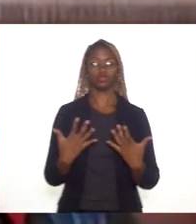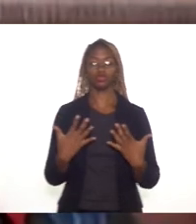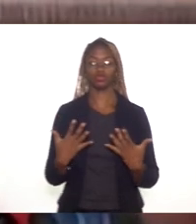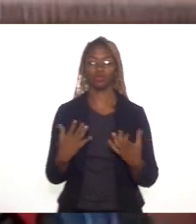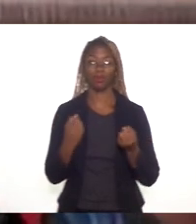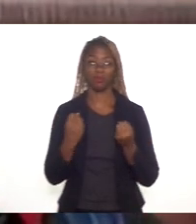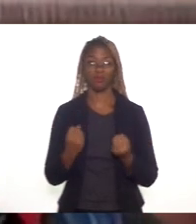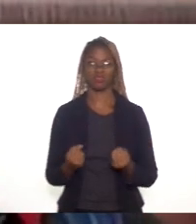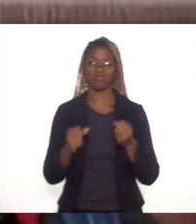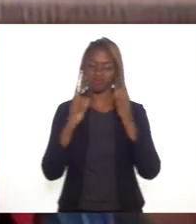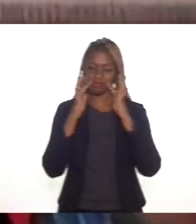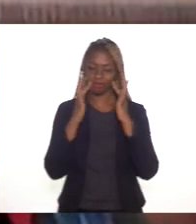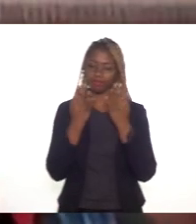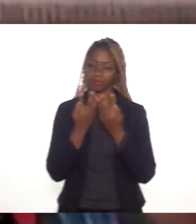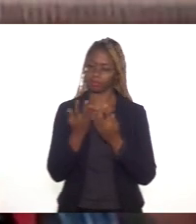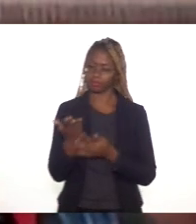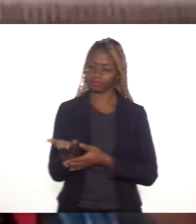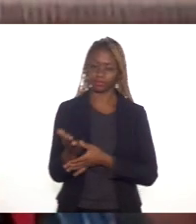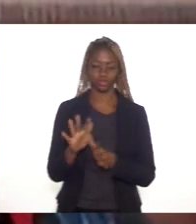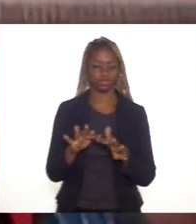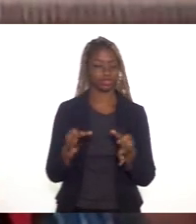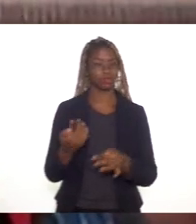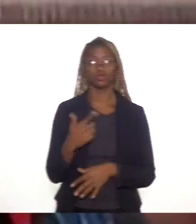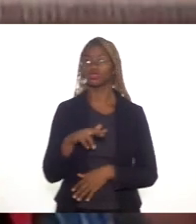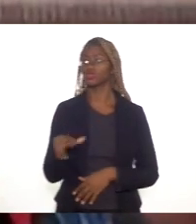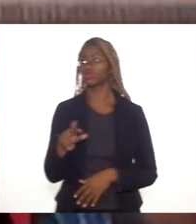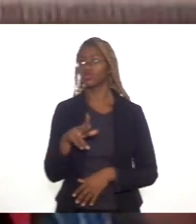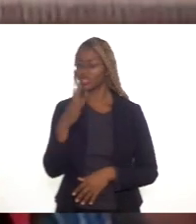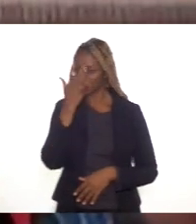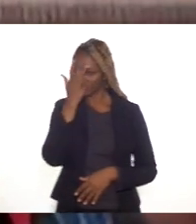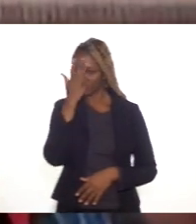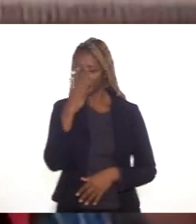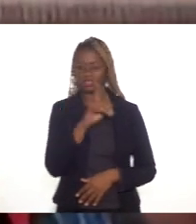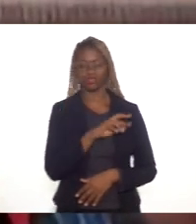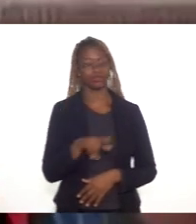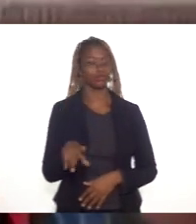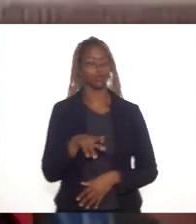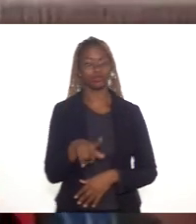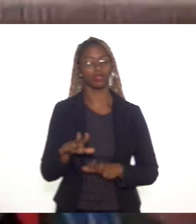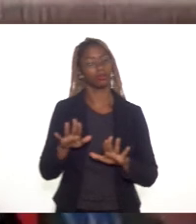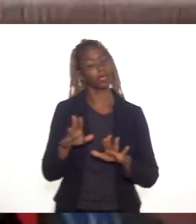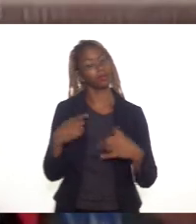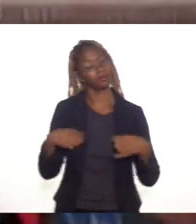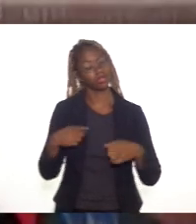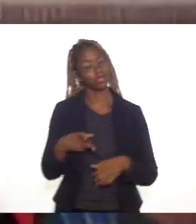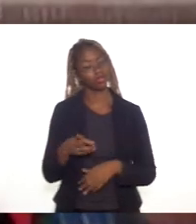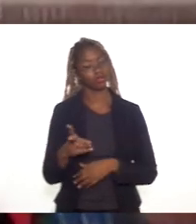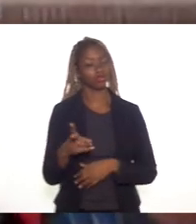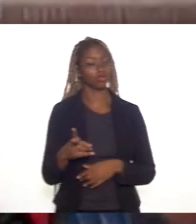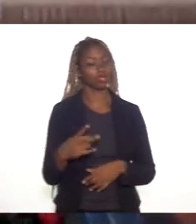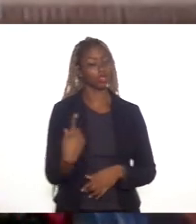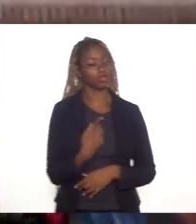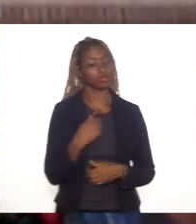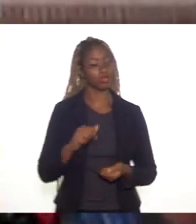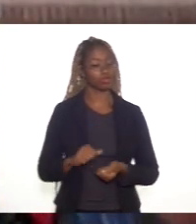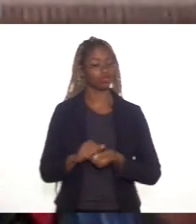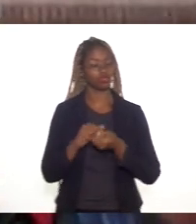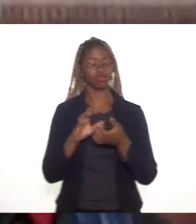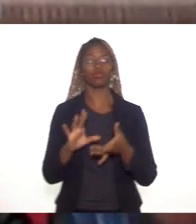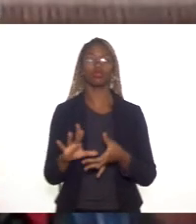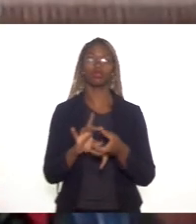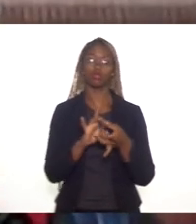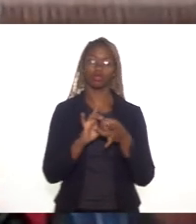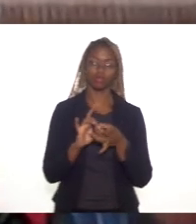não é simples, não é fácil, mas a gente precisa seguir. E a gente está aqui juntas, viu?